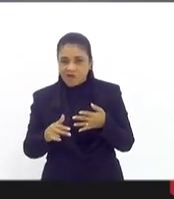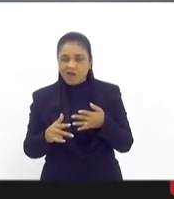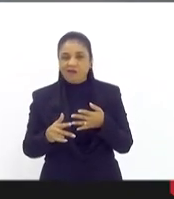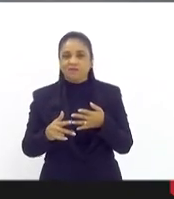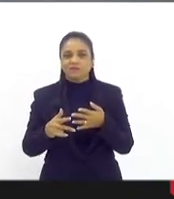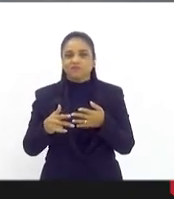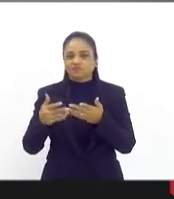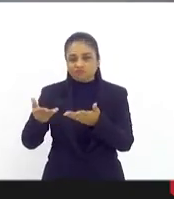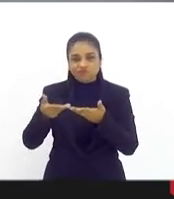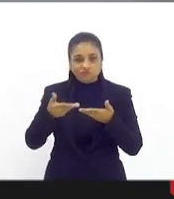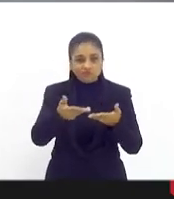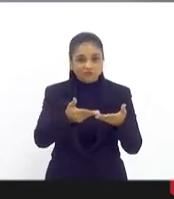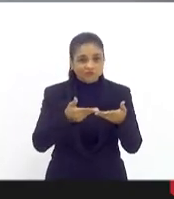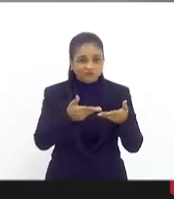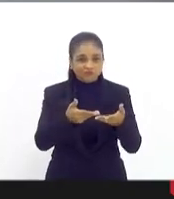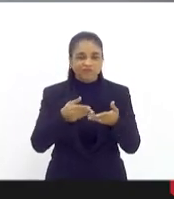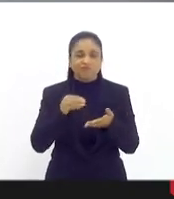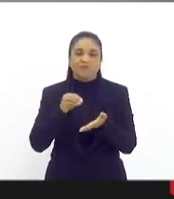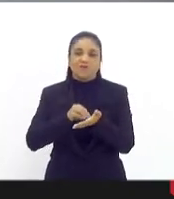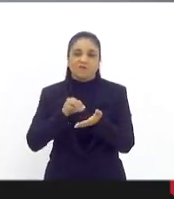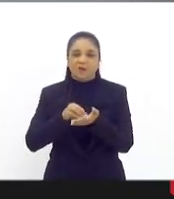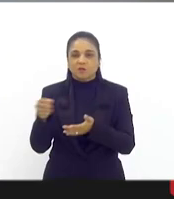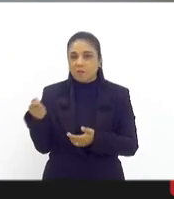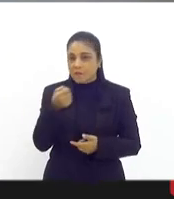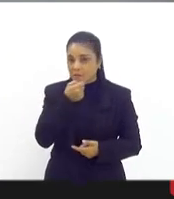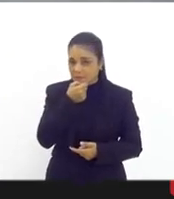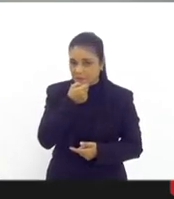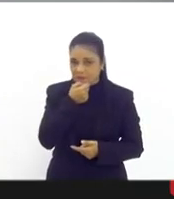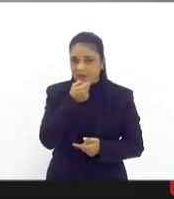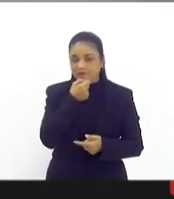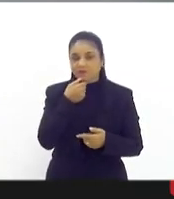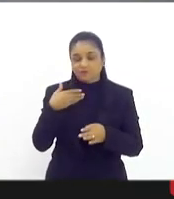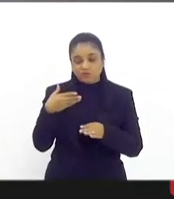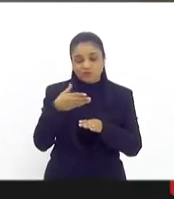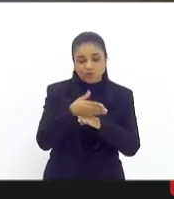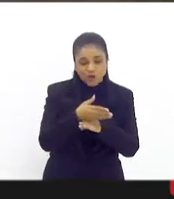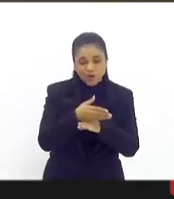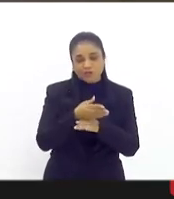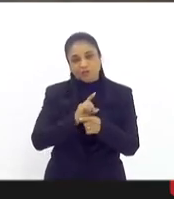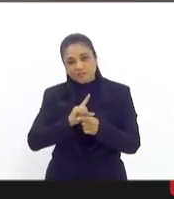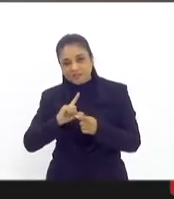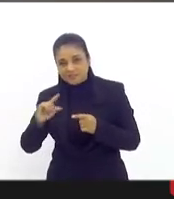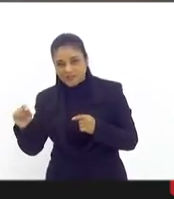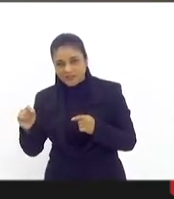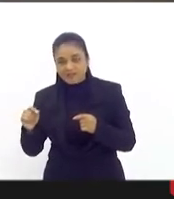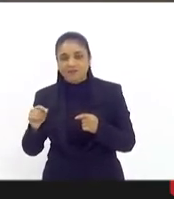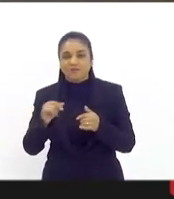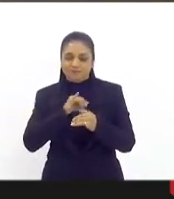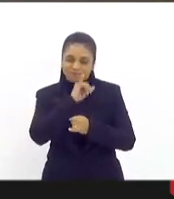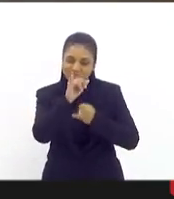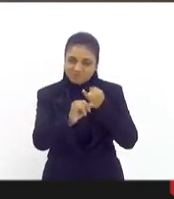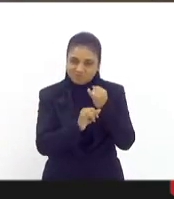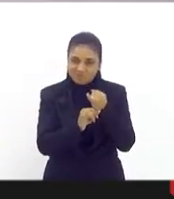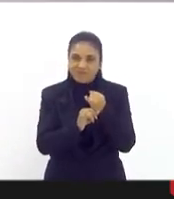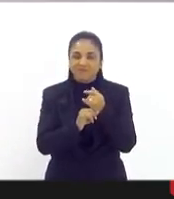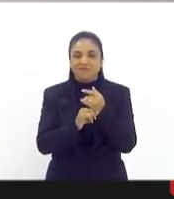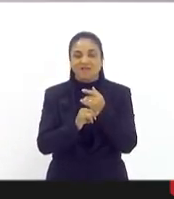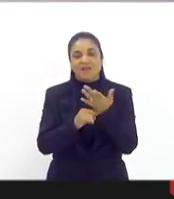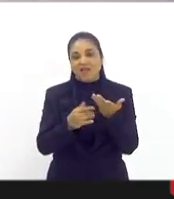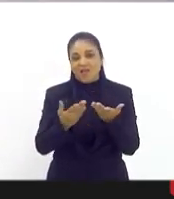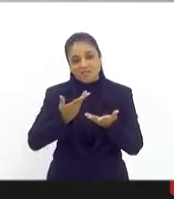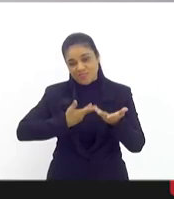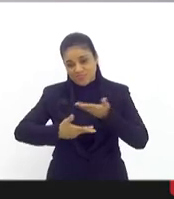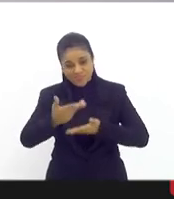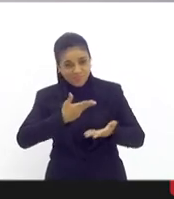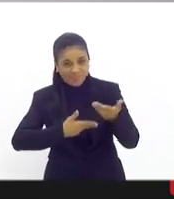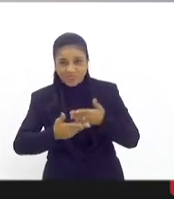vários convidados que não falaram ainda. Sim. E que estão chegando, que estão saindo, mas essa é a nossa dinâmica. Isso aí. A gente está chegando perto